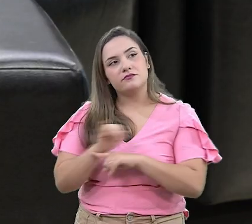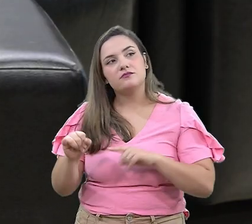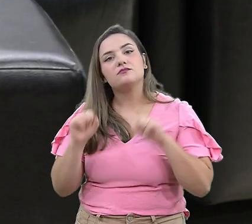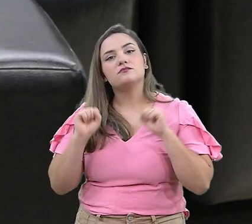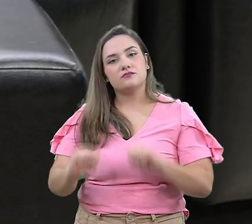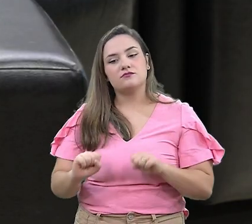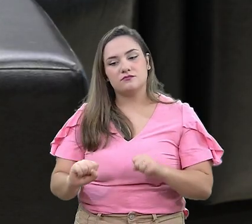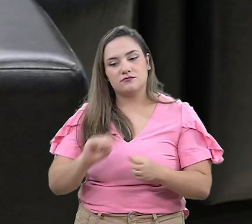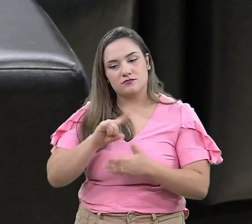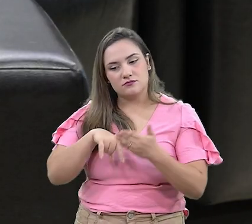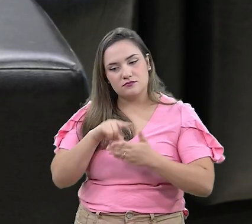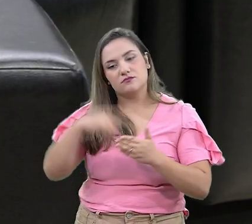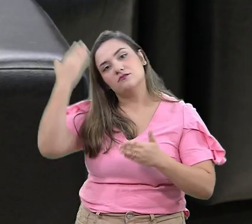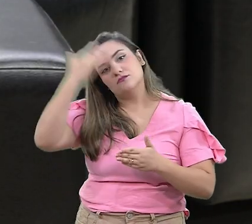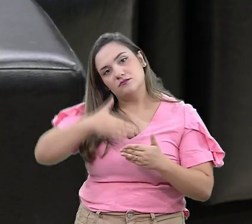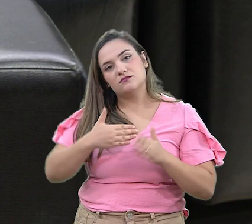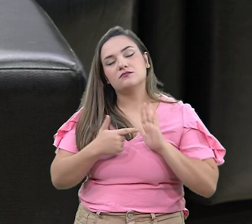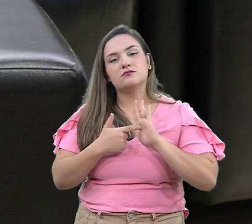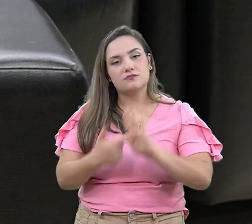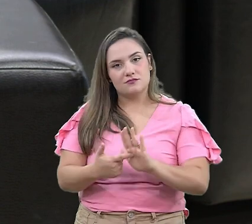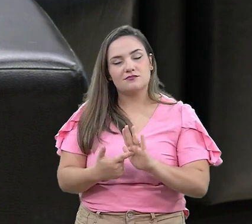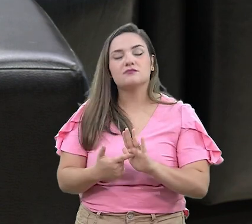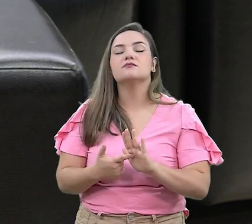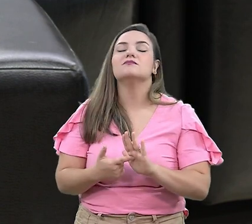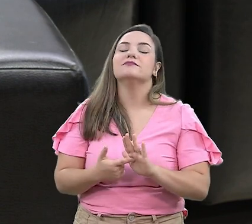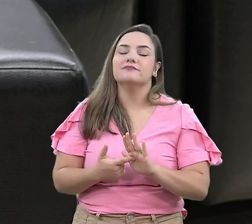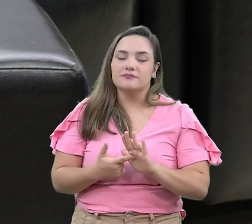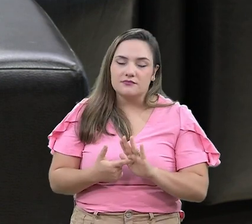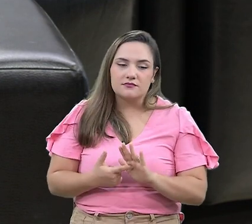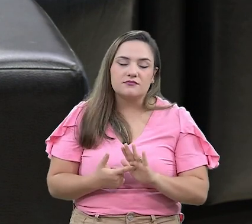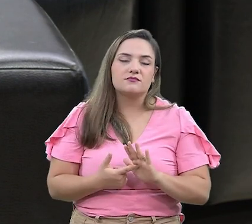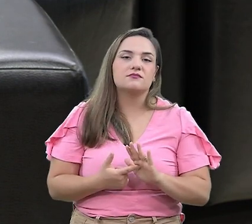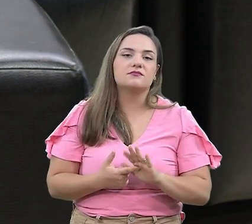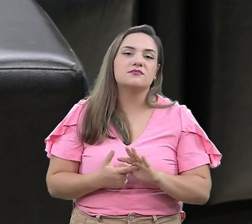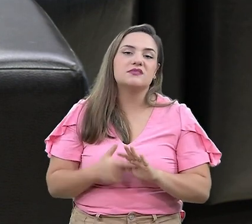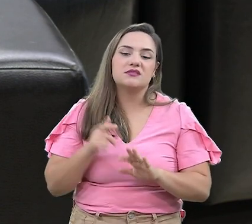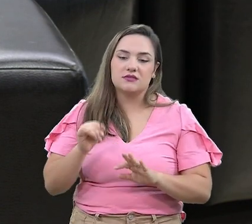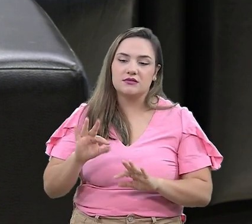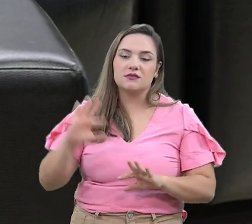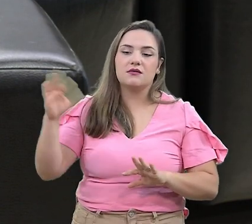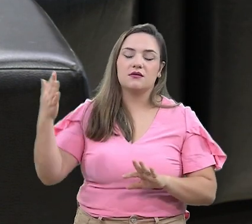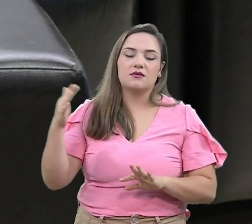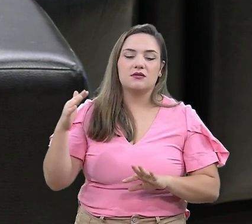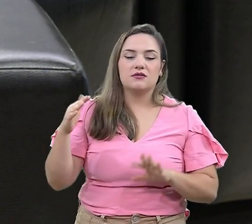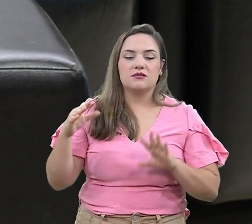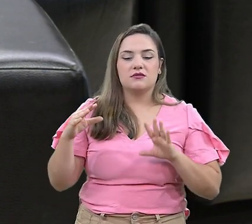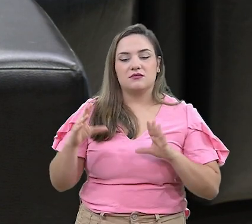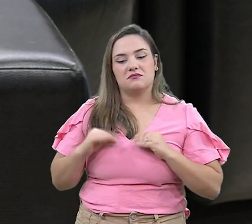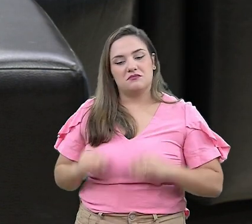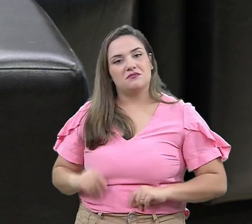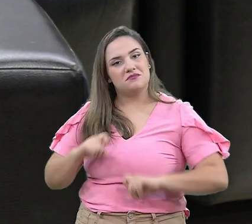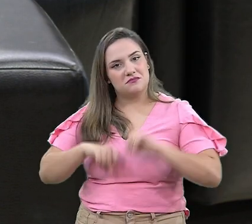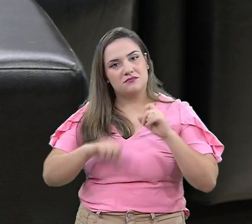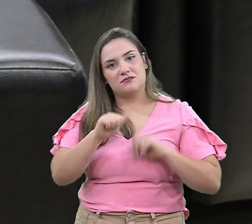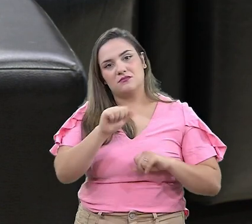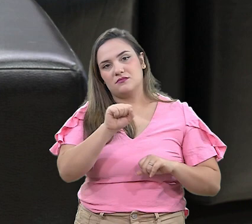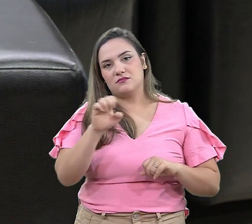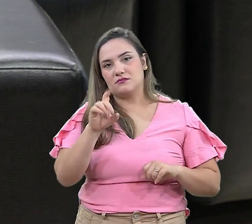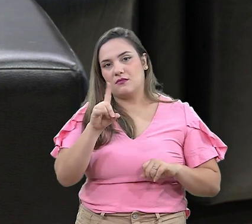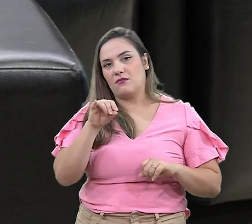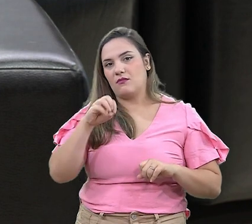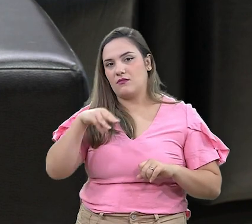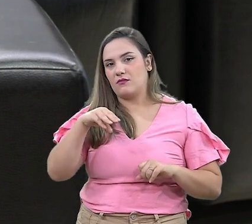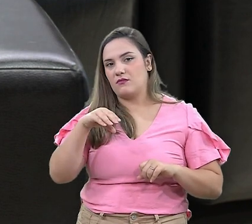ser documentadas servem como elementos de prova no caso de um